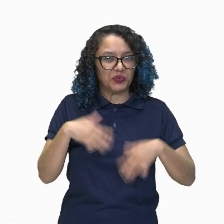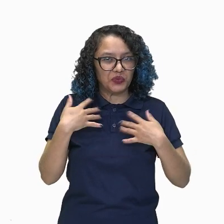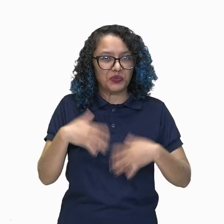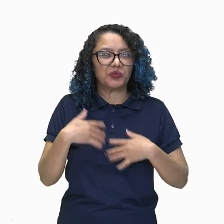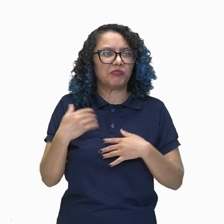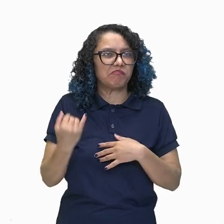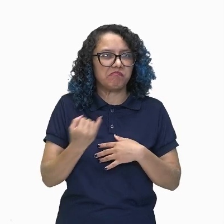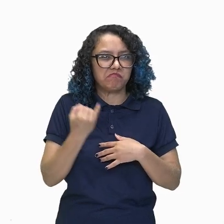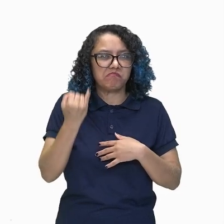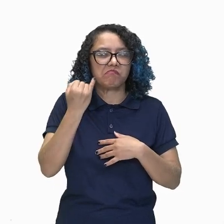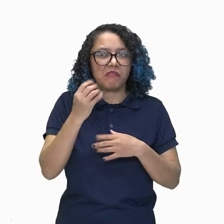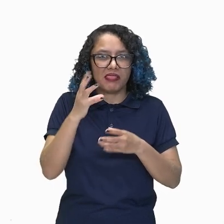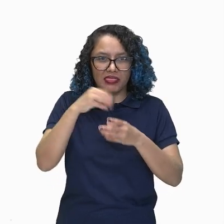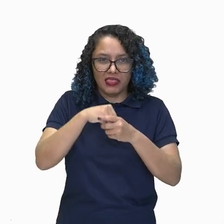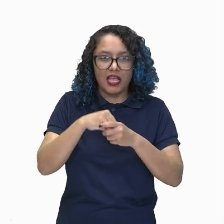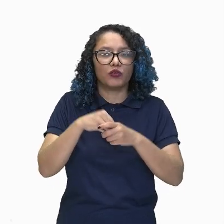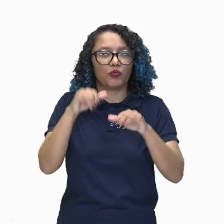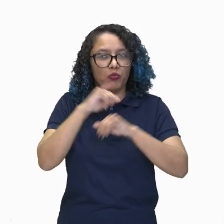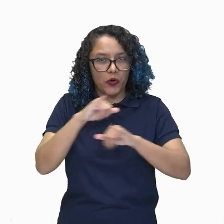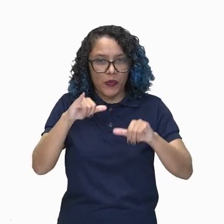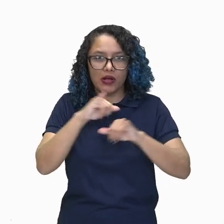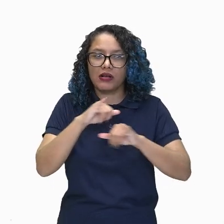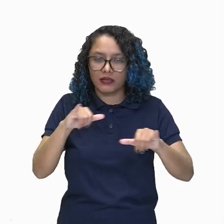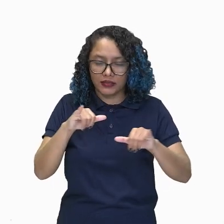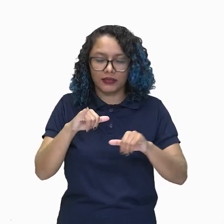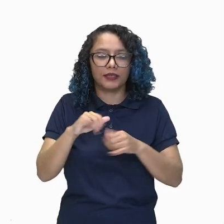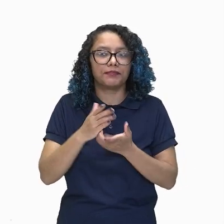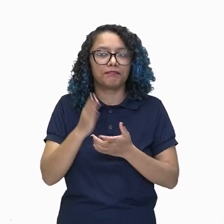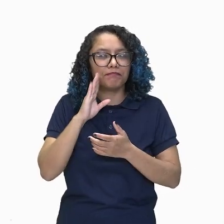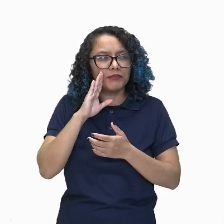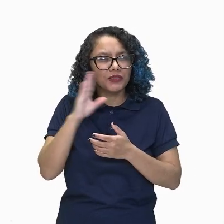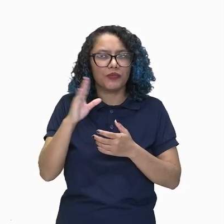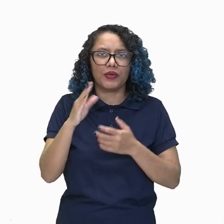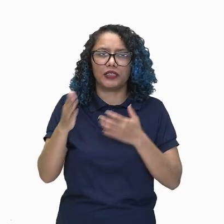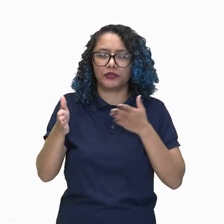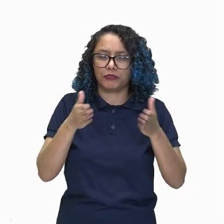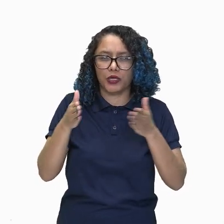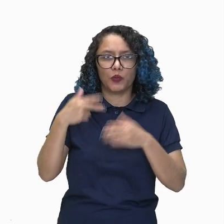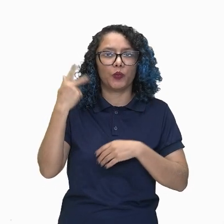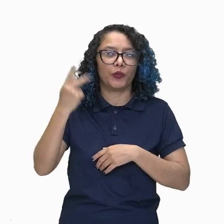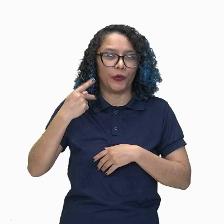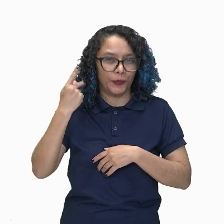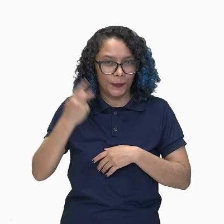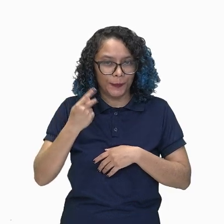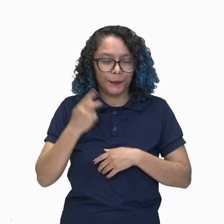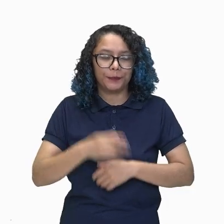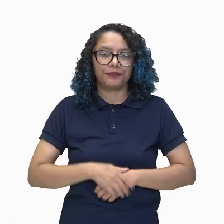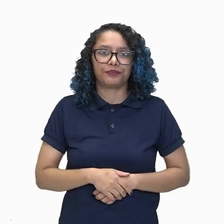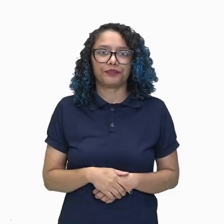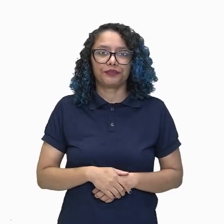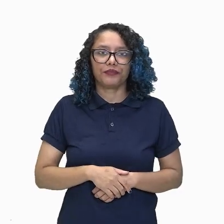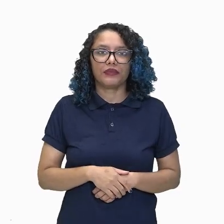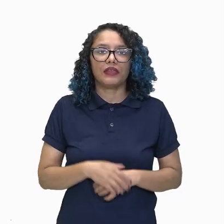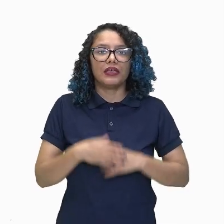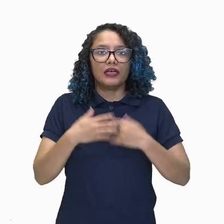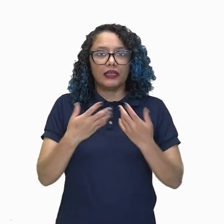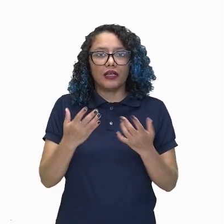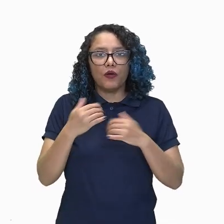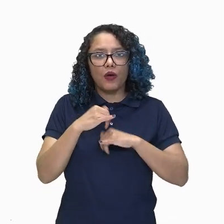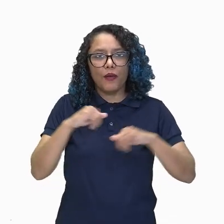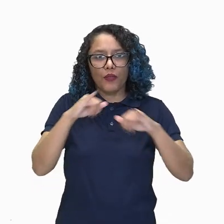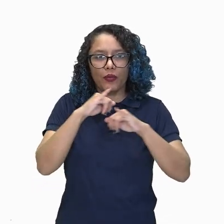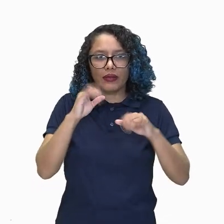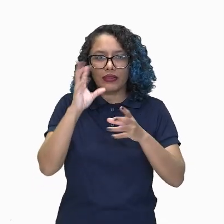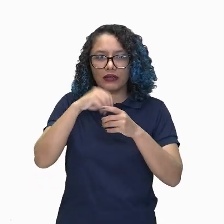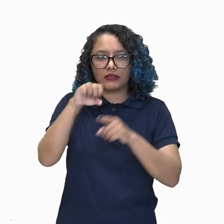né, quando se trata de propaganda, principalmente a política. Qual a principal importância da propaganda para